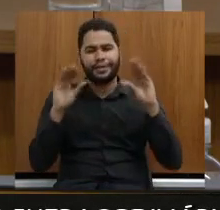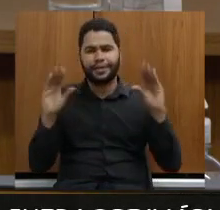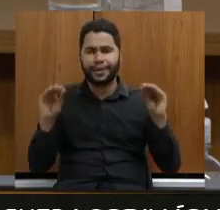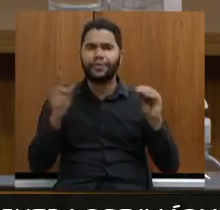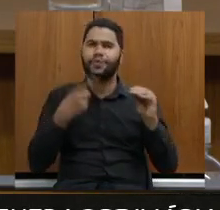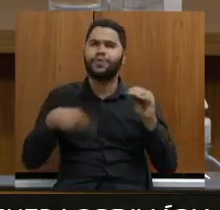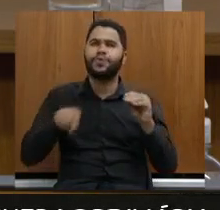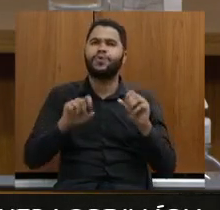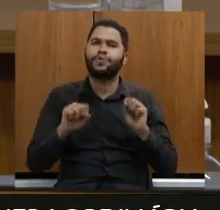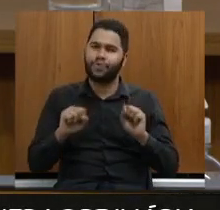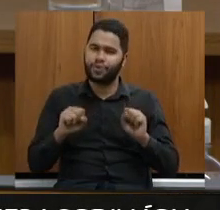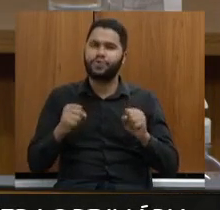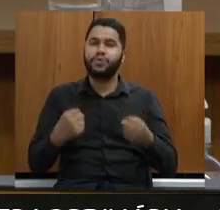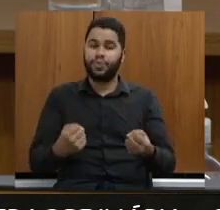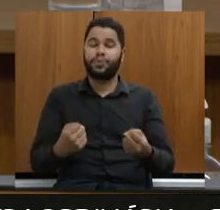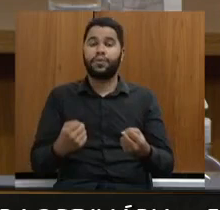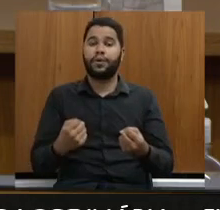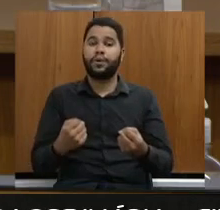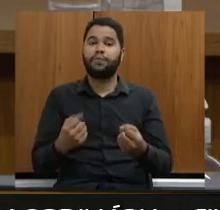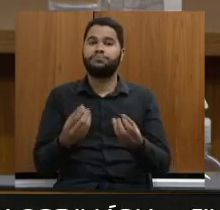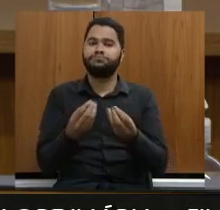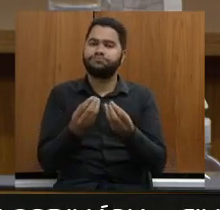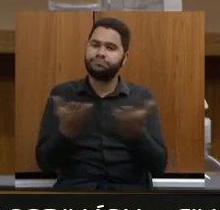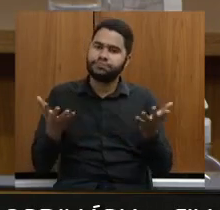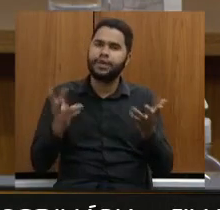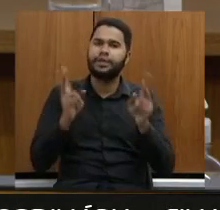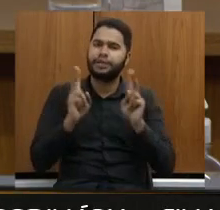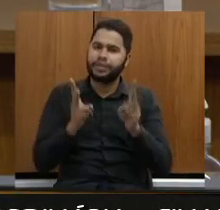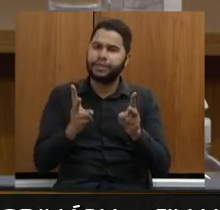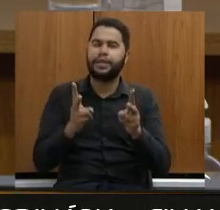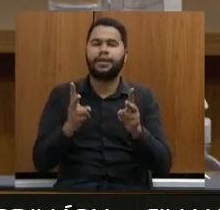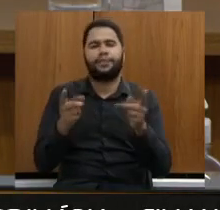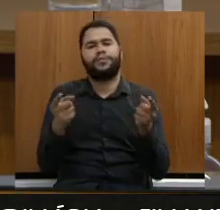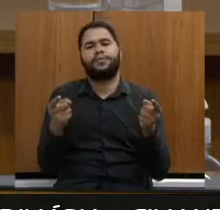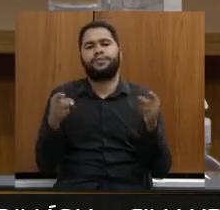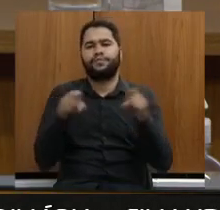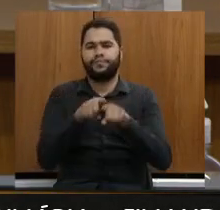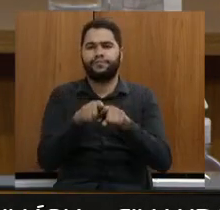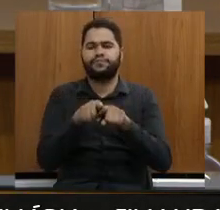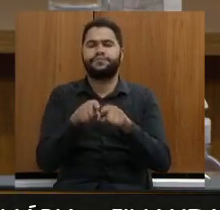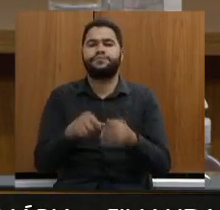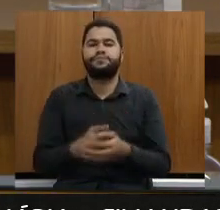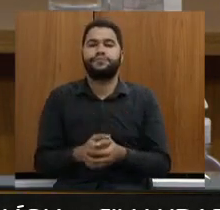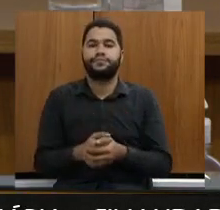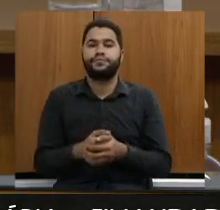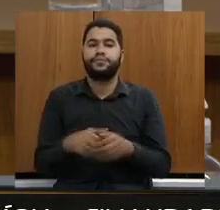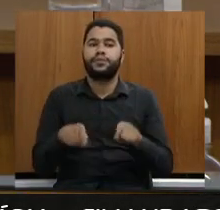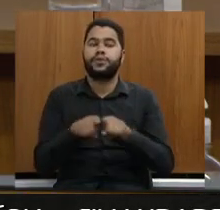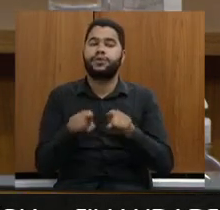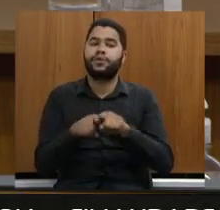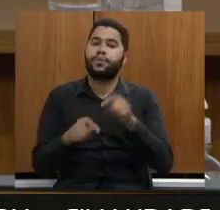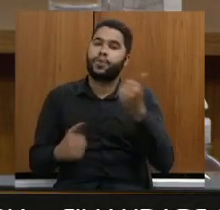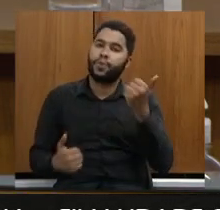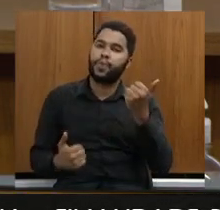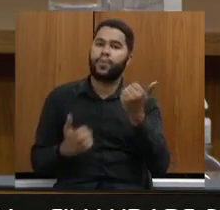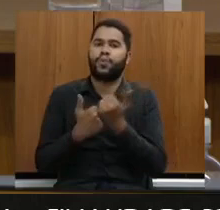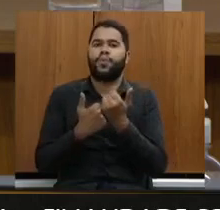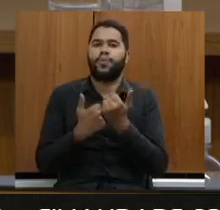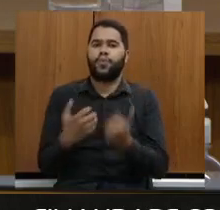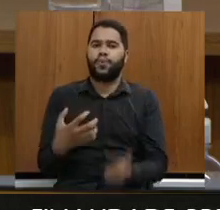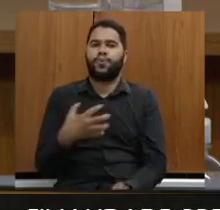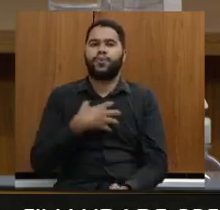vai esforçar porque a realmente trago sempre essa mensagem aí de parceria e do apoio é